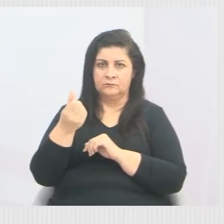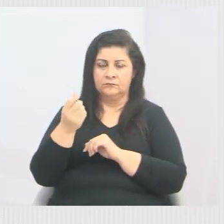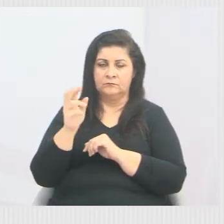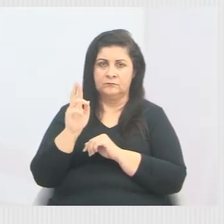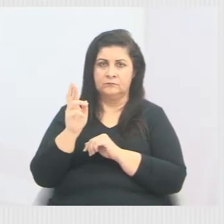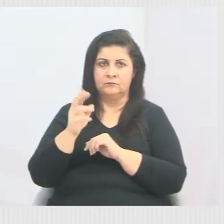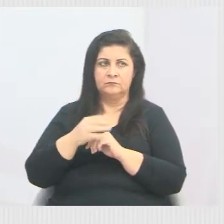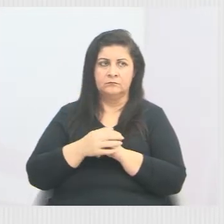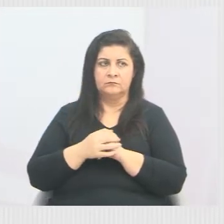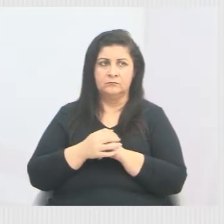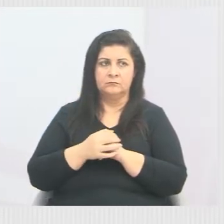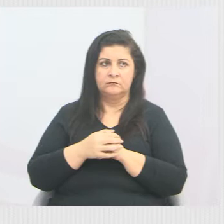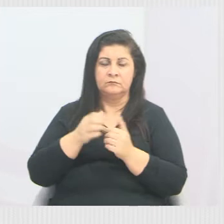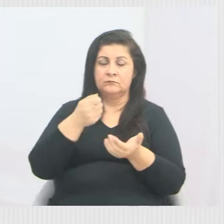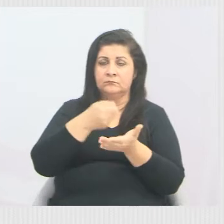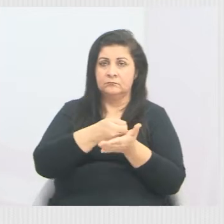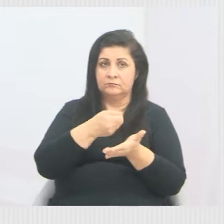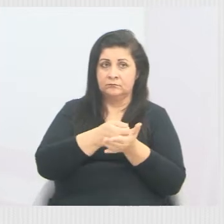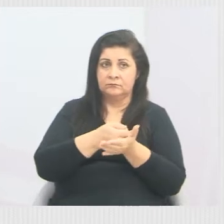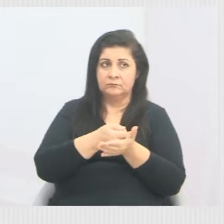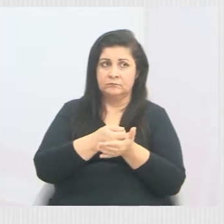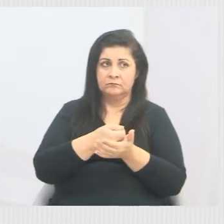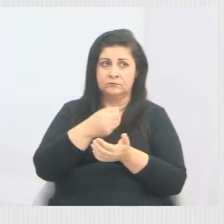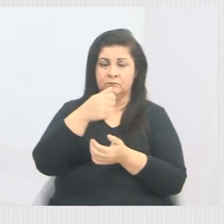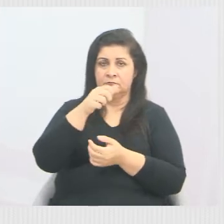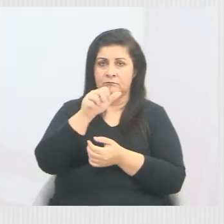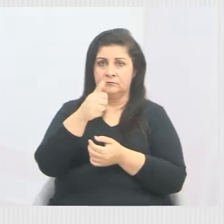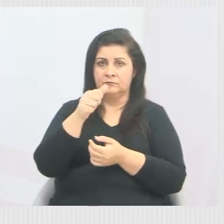36.663.000, liquidado até o primeiro quadrimestre